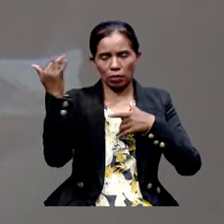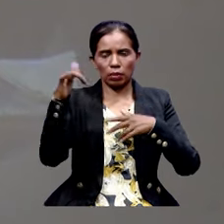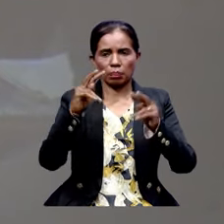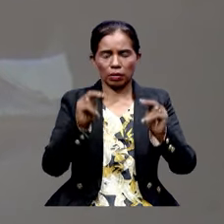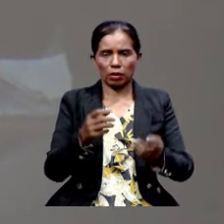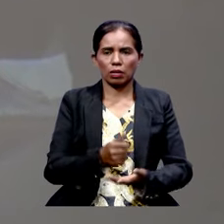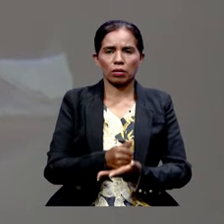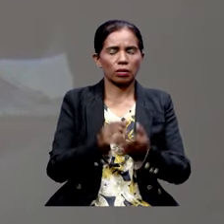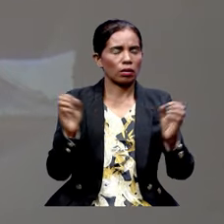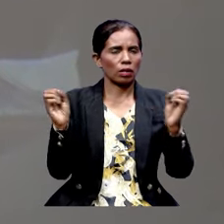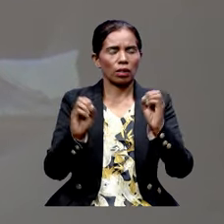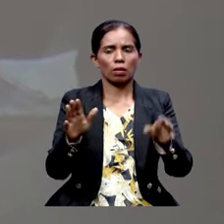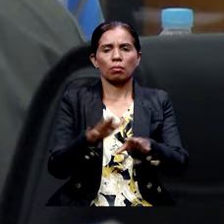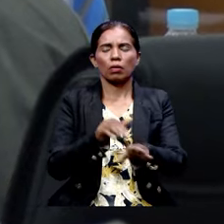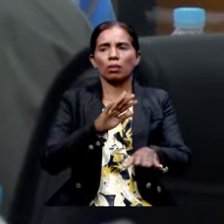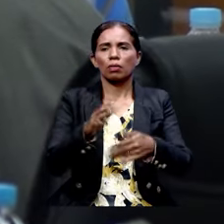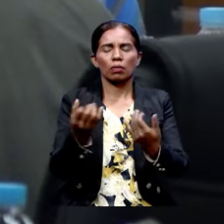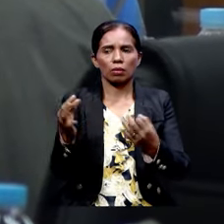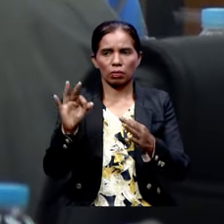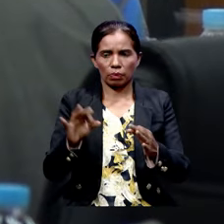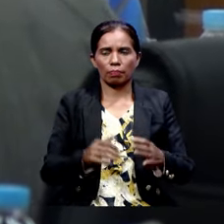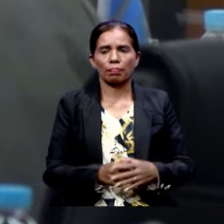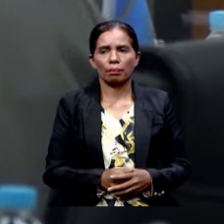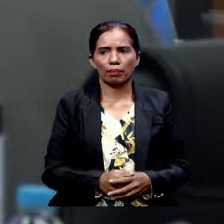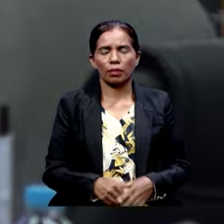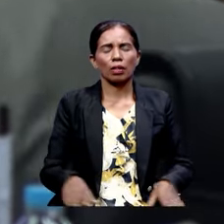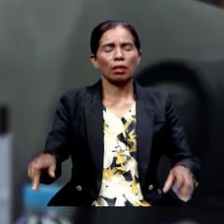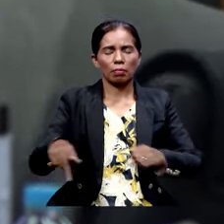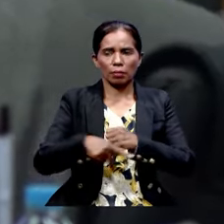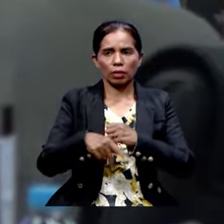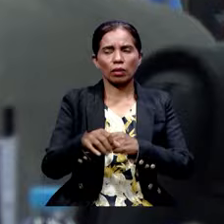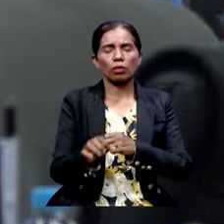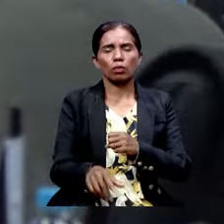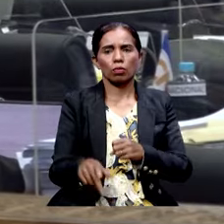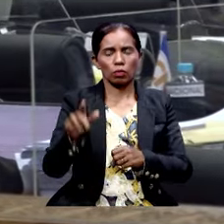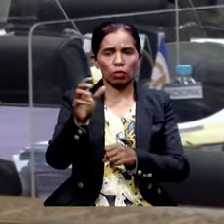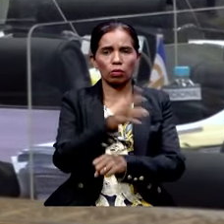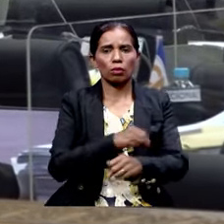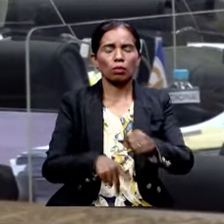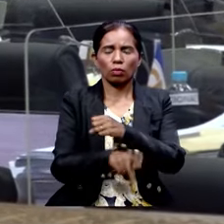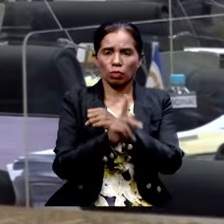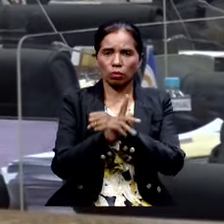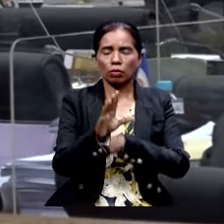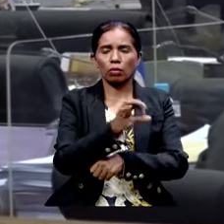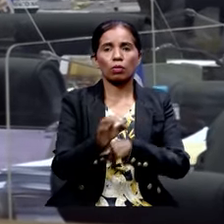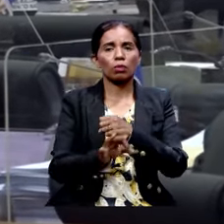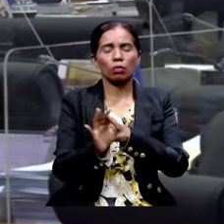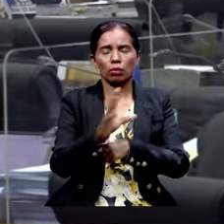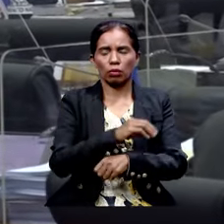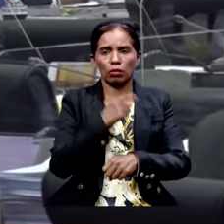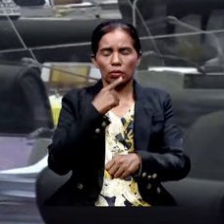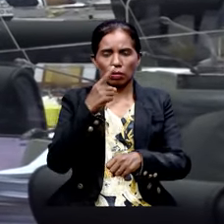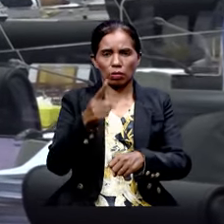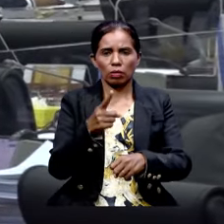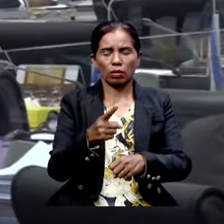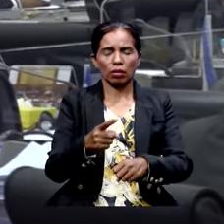atendimento, lá em recrutamento, roto, mas sira. O Nemos bancara quanto preocupa a situação de saúde agora, liga o menos pessoal de saúde e a